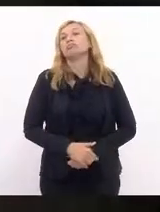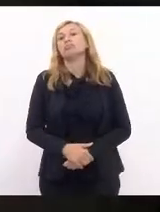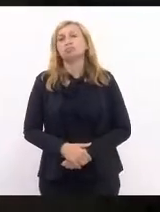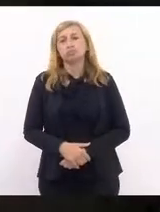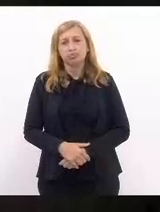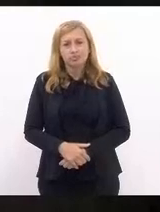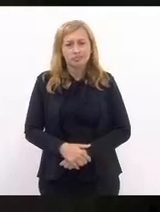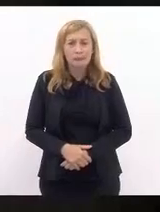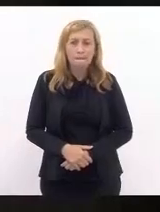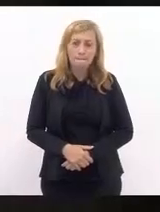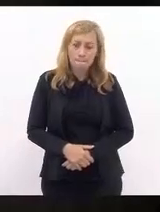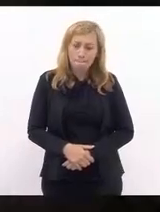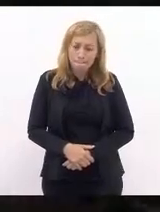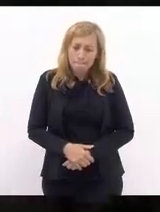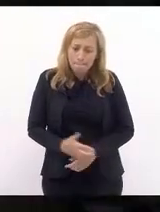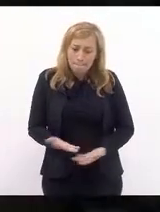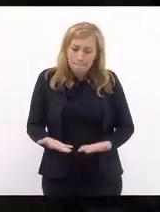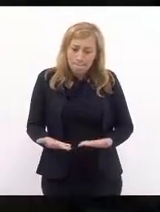tão